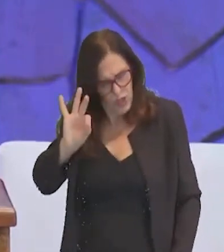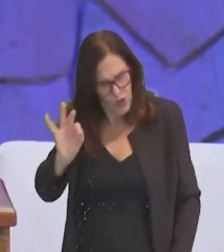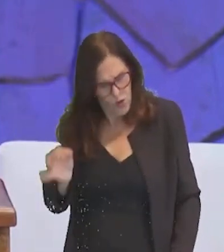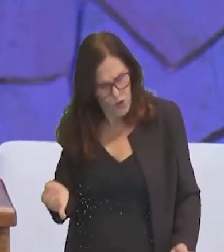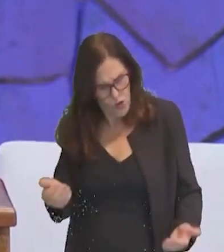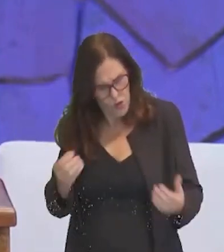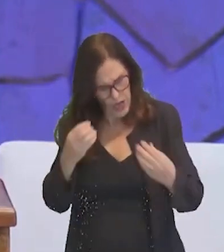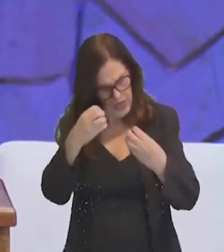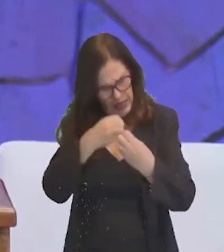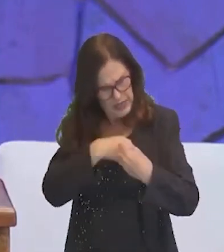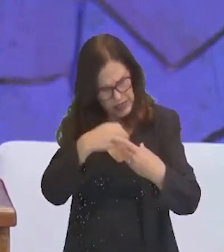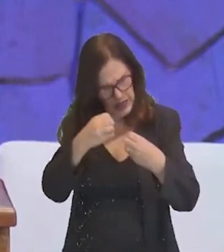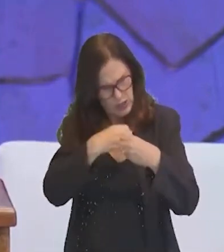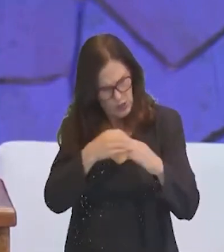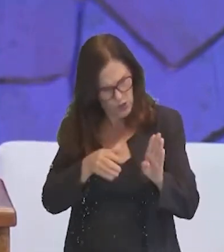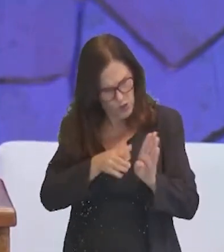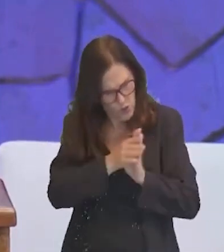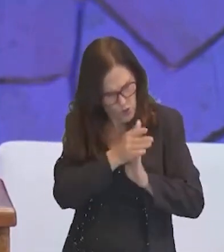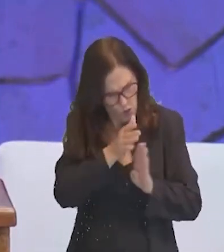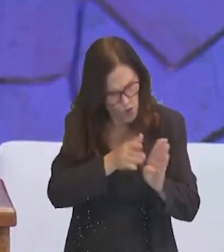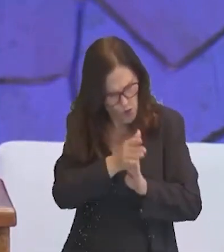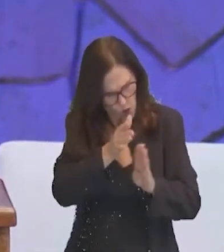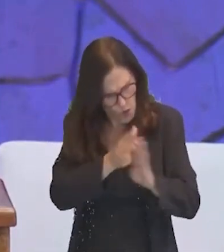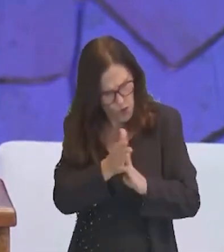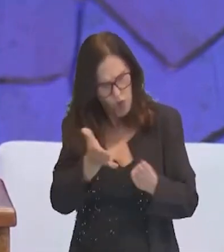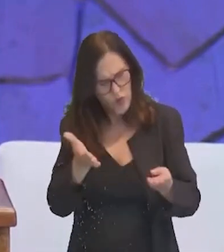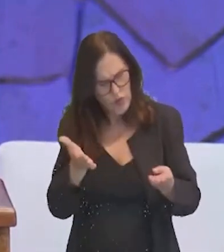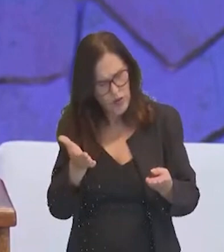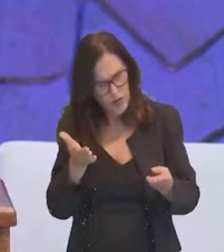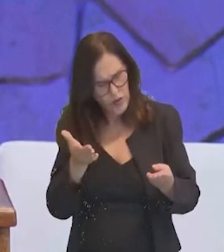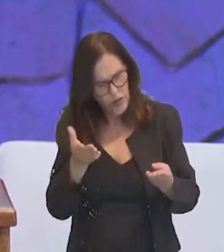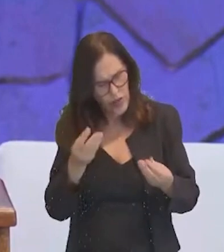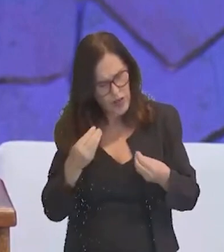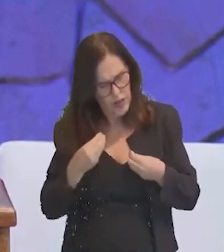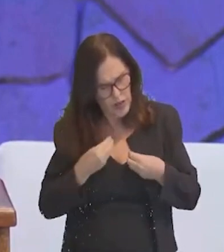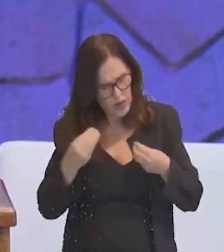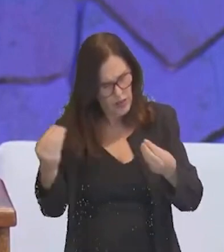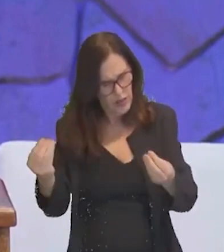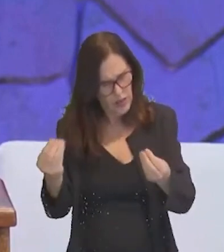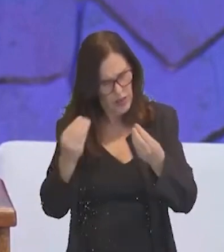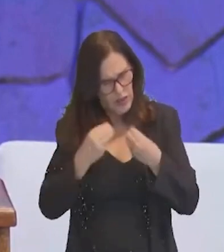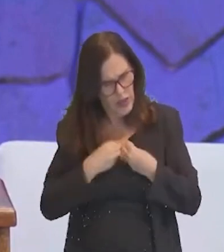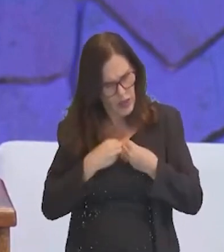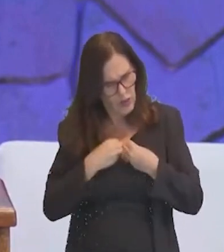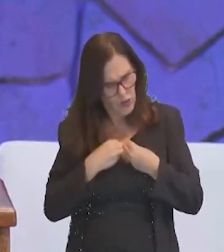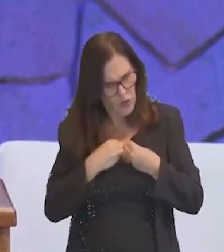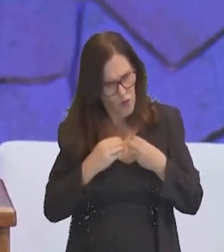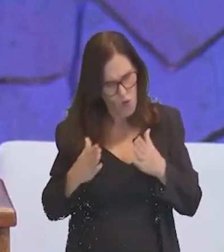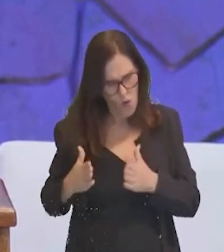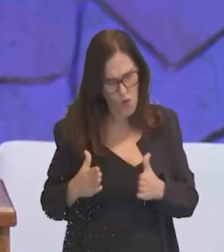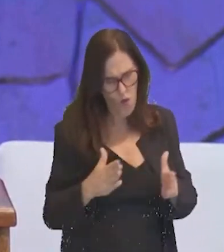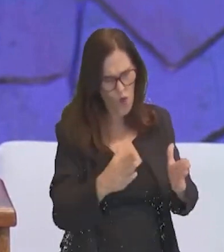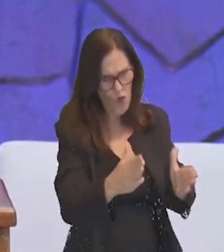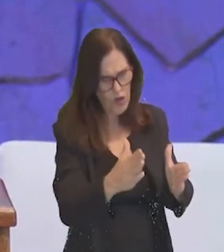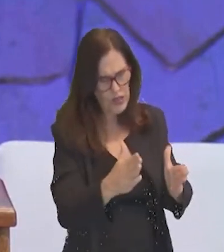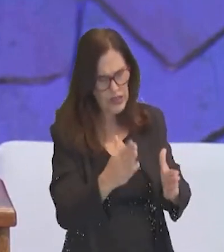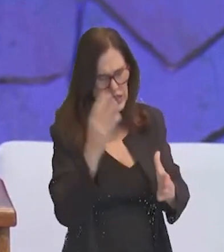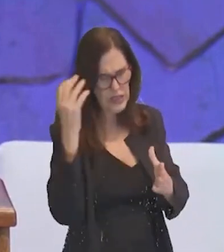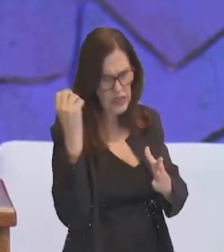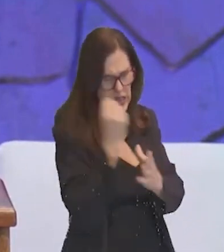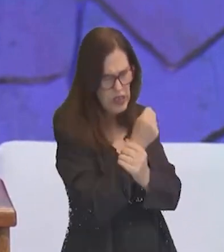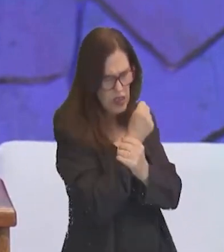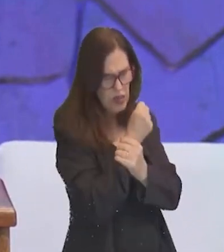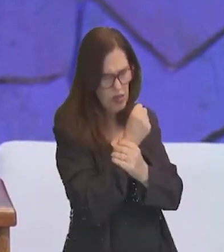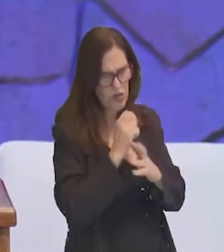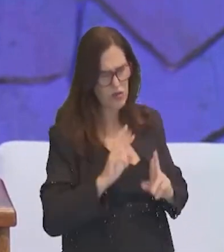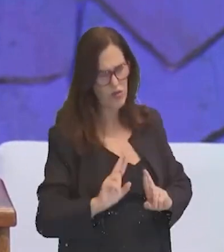coração, nos advertendo, nos abraçando, nos dando, Senhor Deus, um caminho de segurança e de